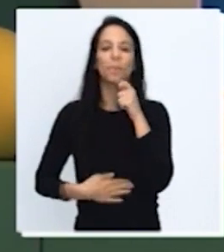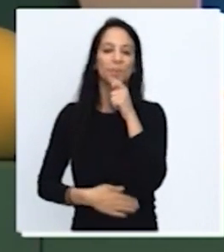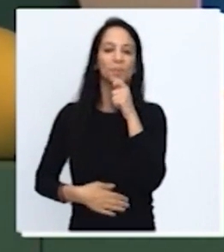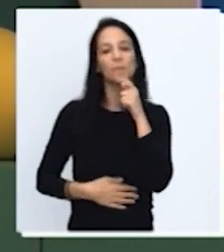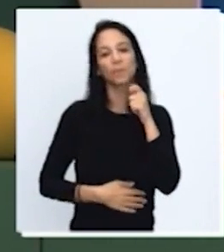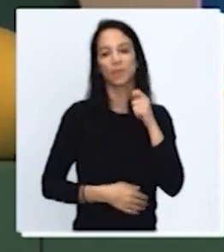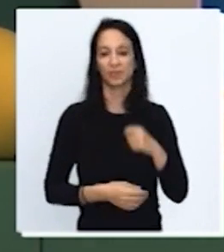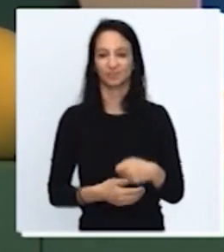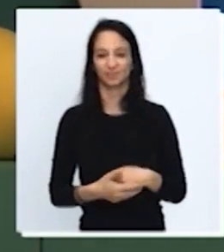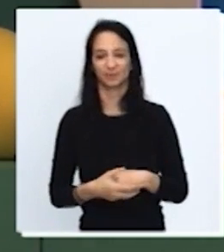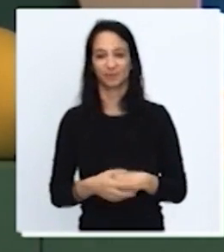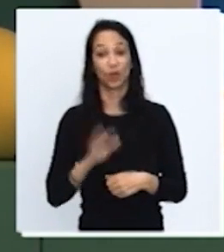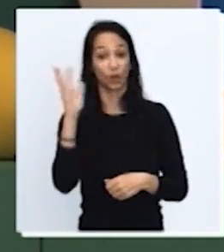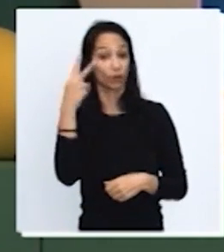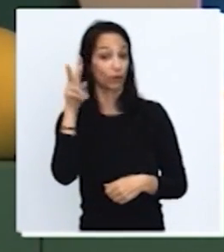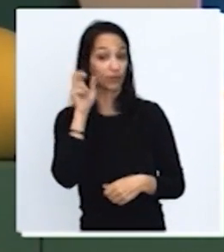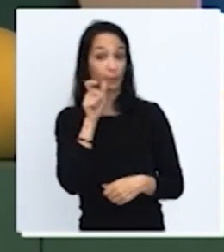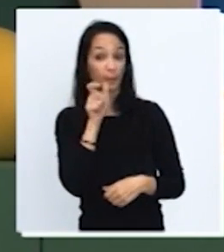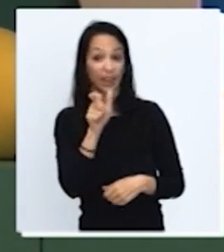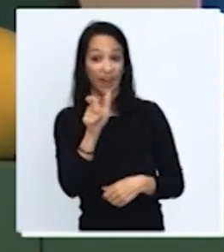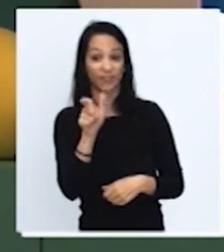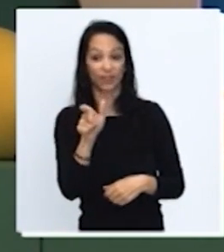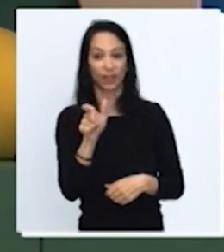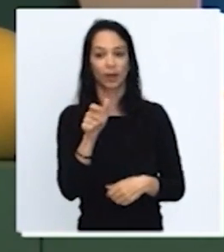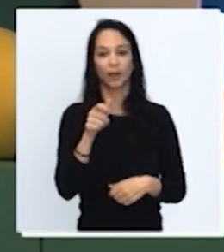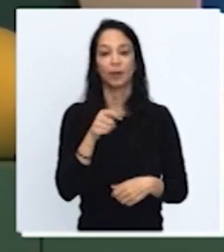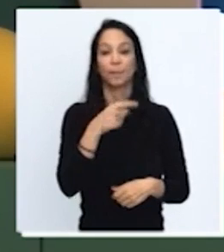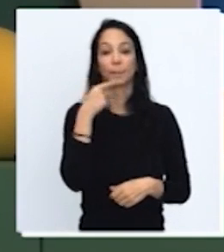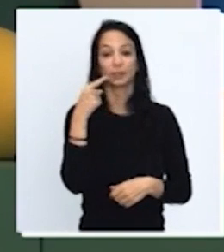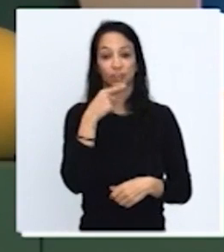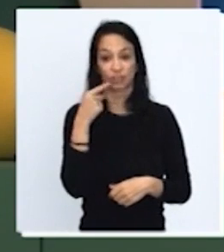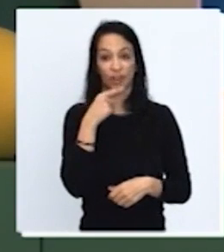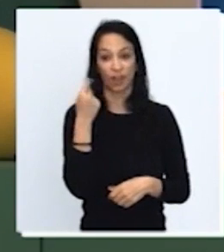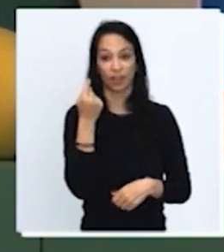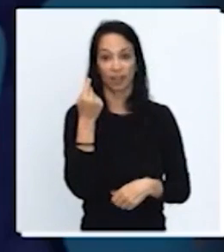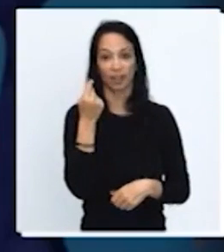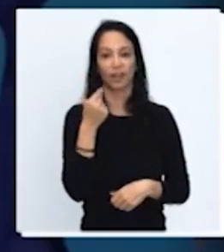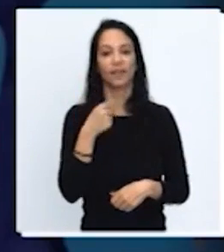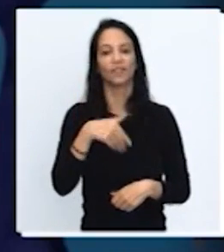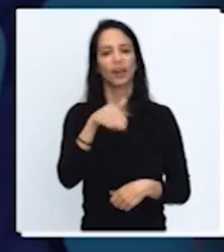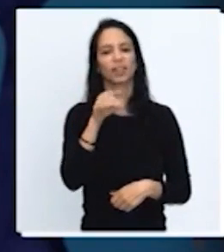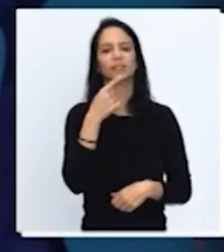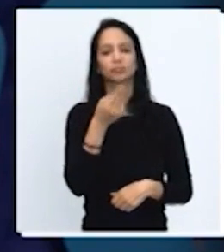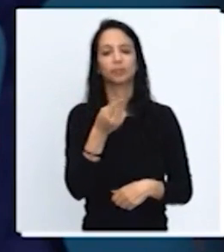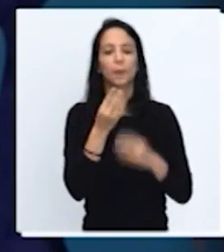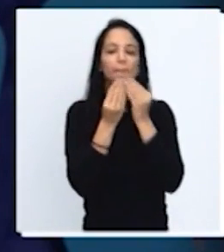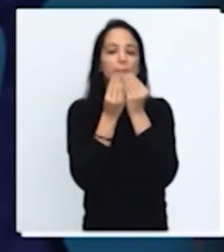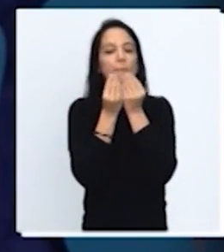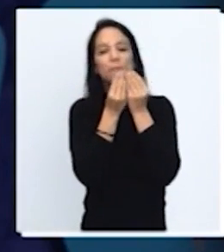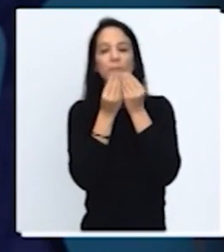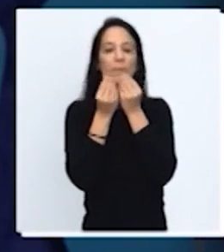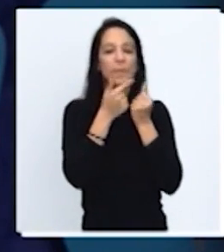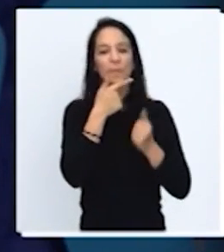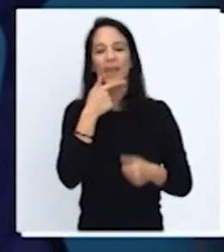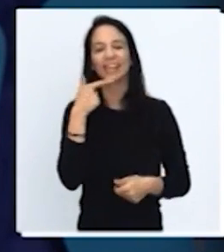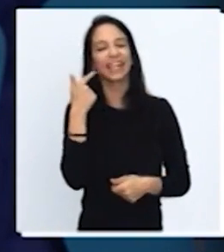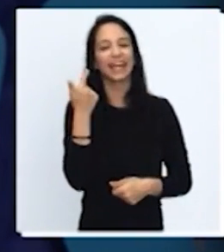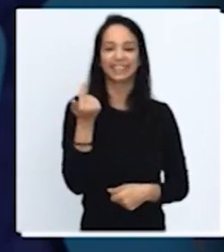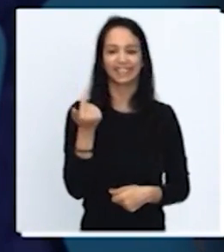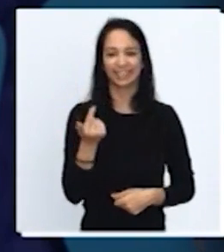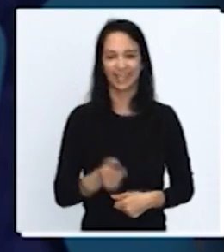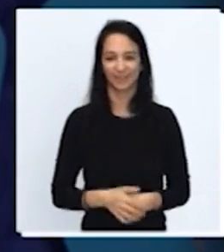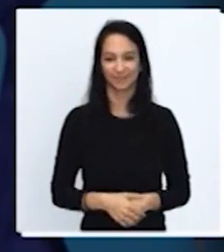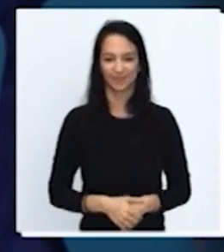nham. E quando ouvirem a palavra pastel, vão dizer ai que delícia. Vamos